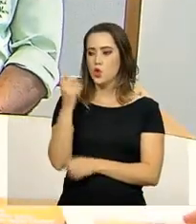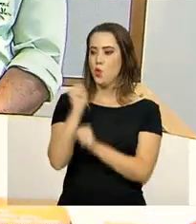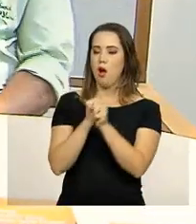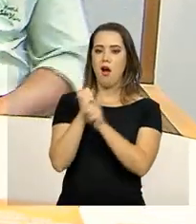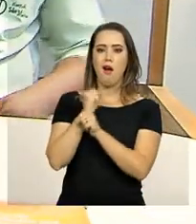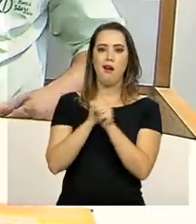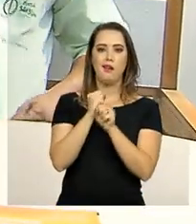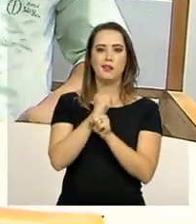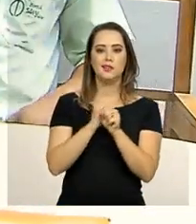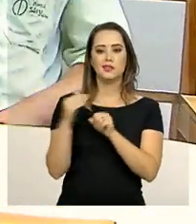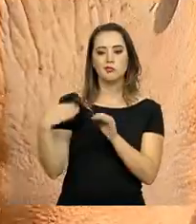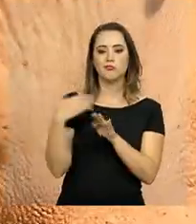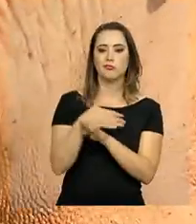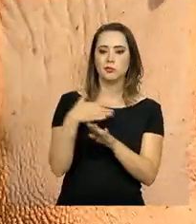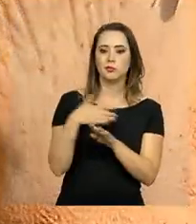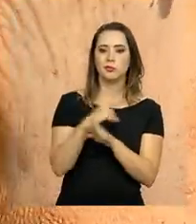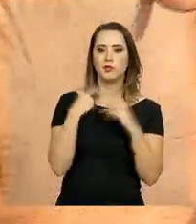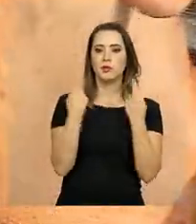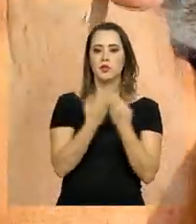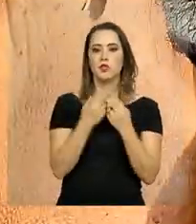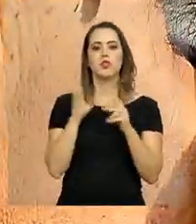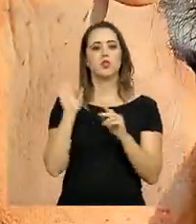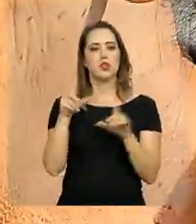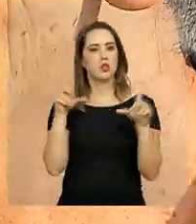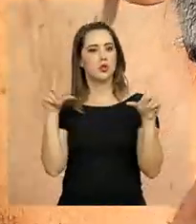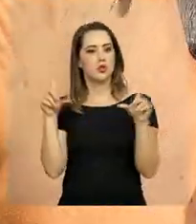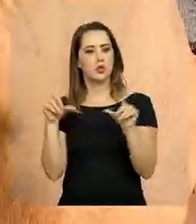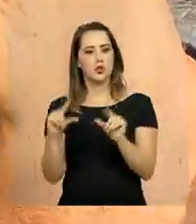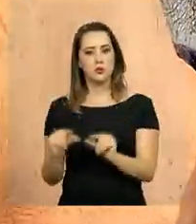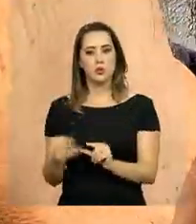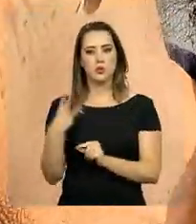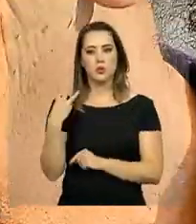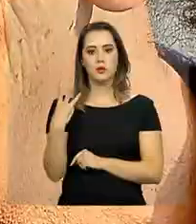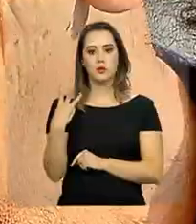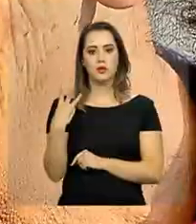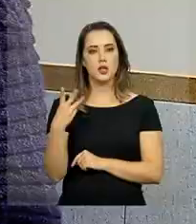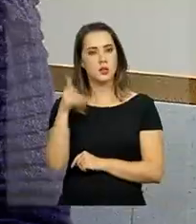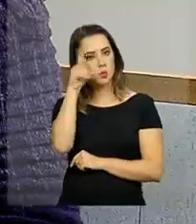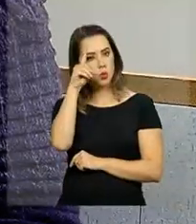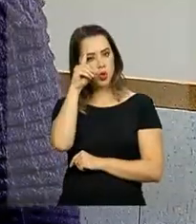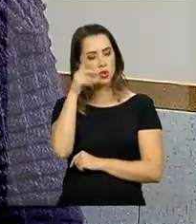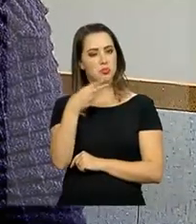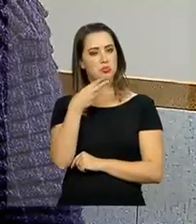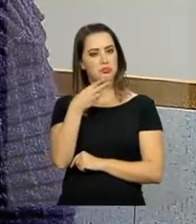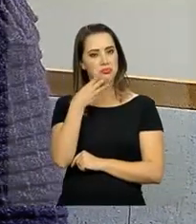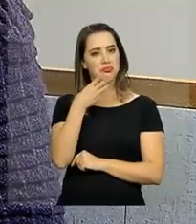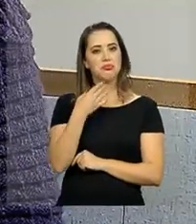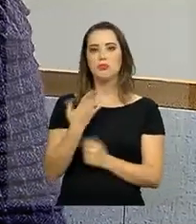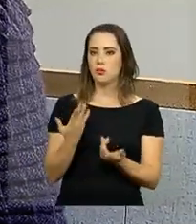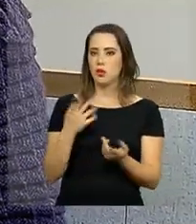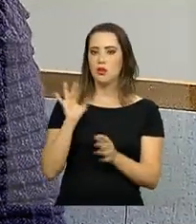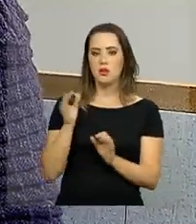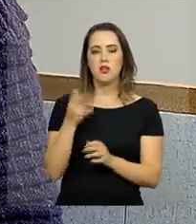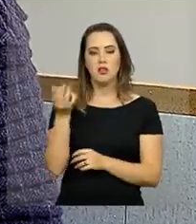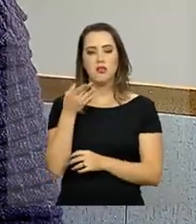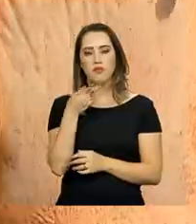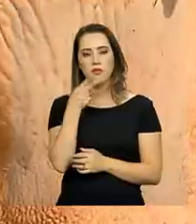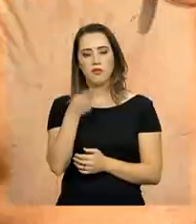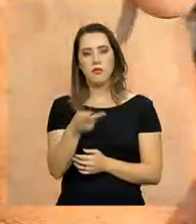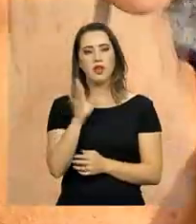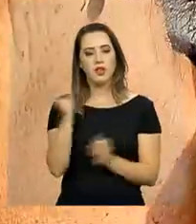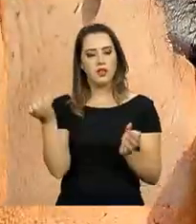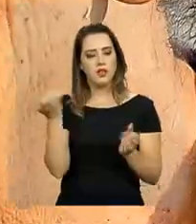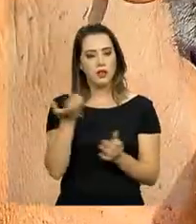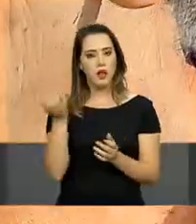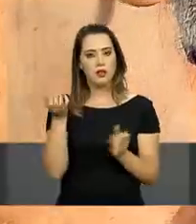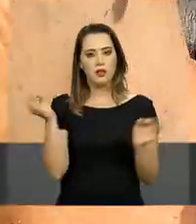ano, vindo às reuniões, já conseguiu reduzir a 3. E ela garante que vai abandonar de vez o vício. Eu